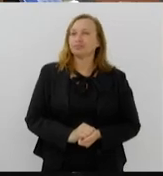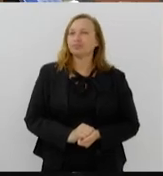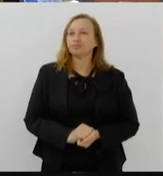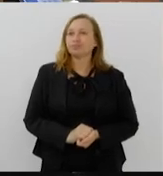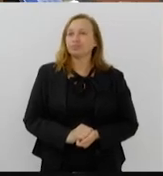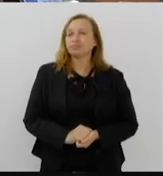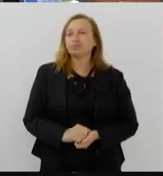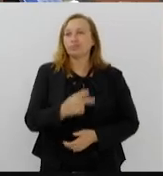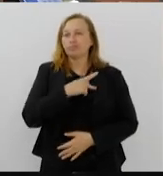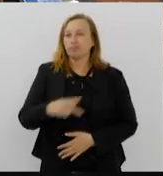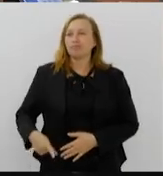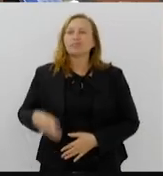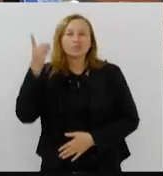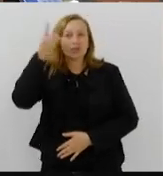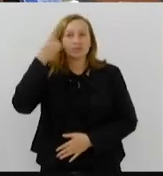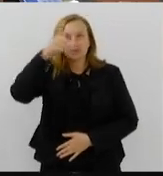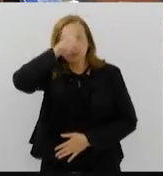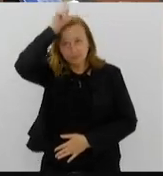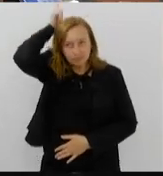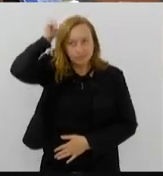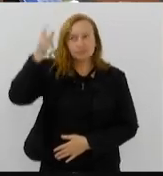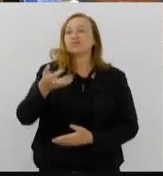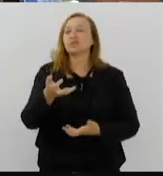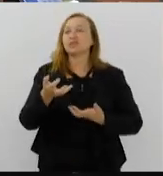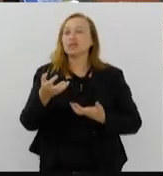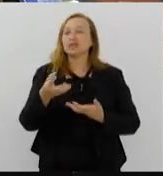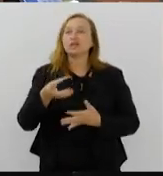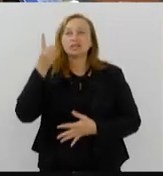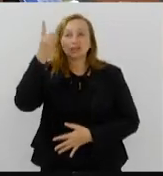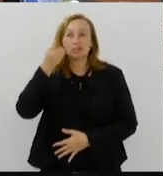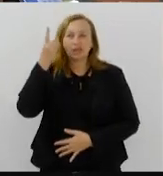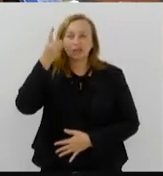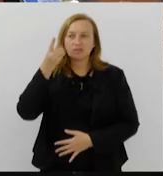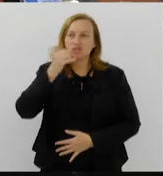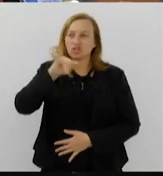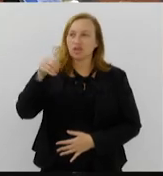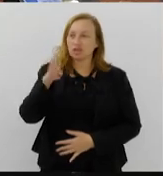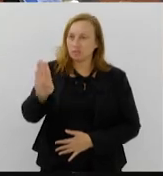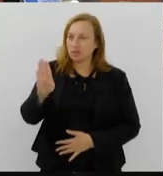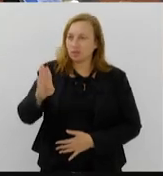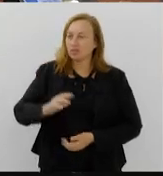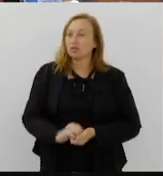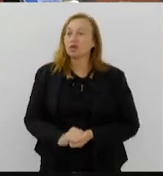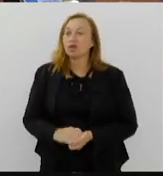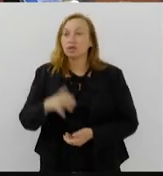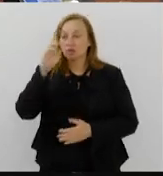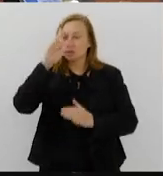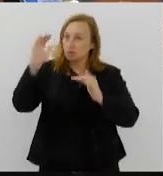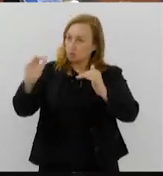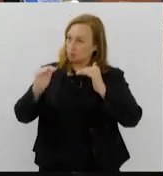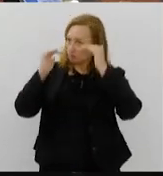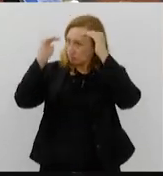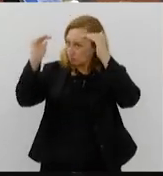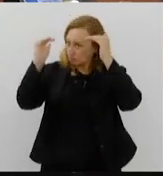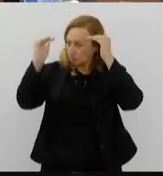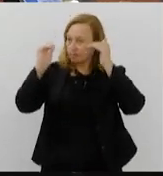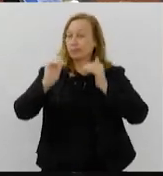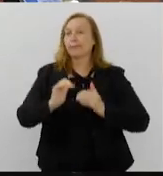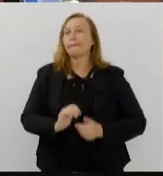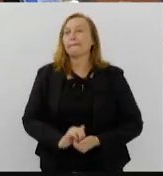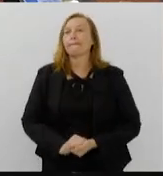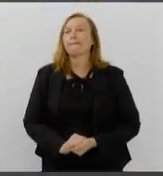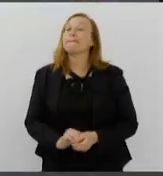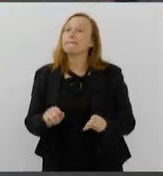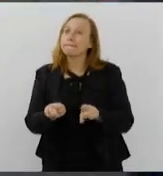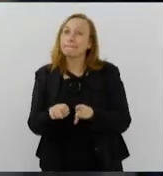Presidente. Deputado Luiz Paulo. Eu queria, deputado Jair Bittencourt, que Vossa Excelência